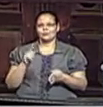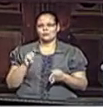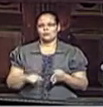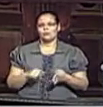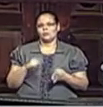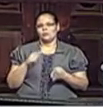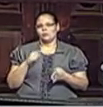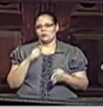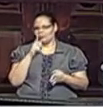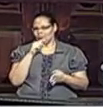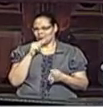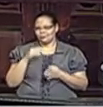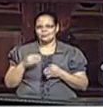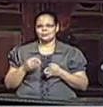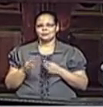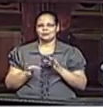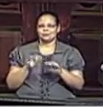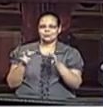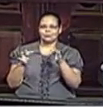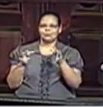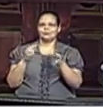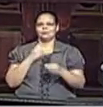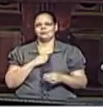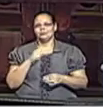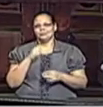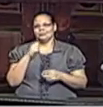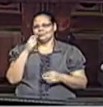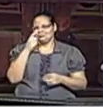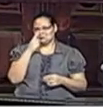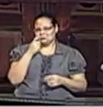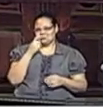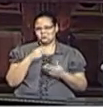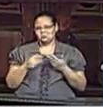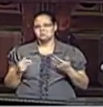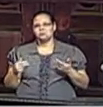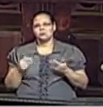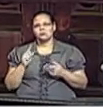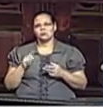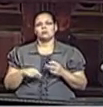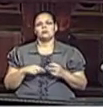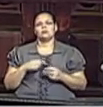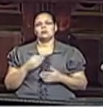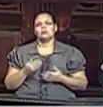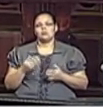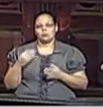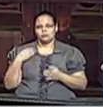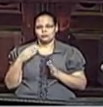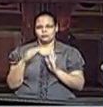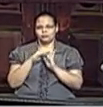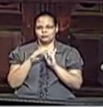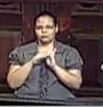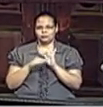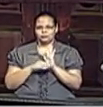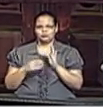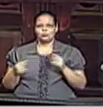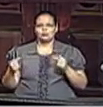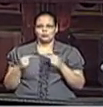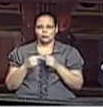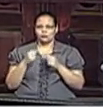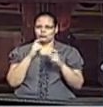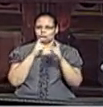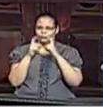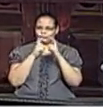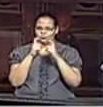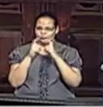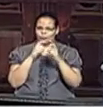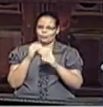aliás, onde temos uma enorme oportunidade de fazê-la avançar através de uma agenda objetiva e através da discussão